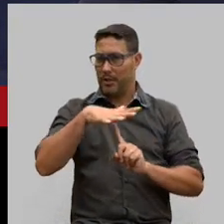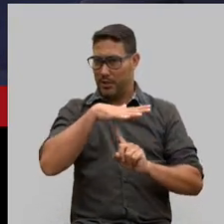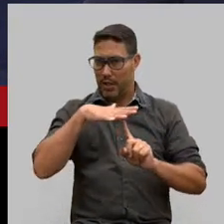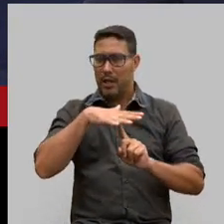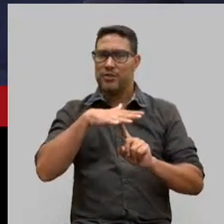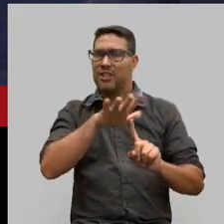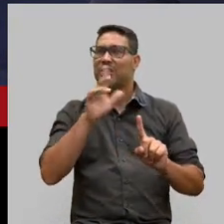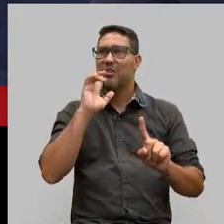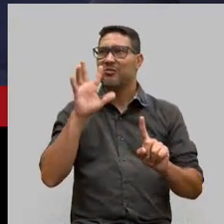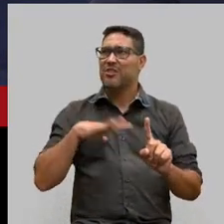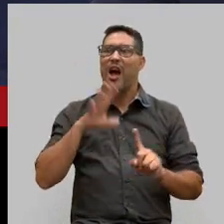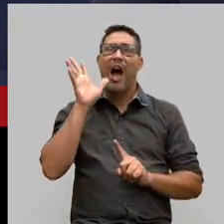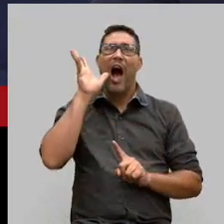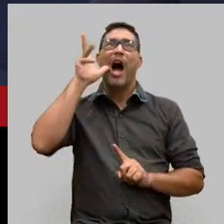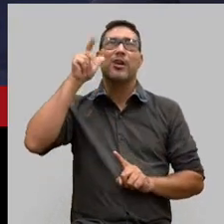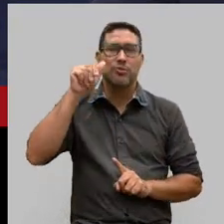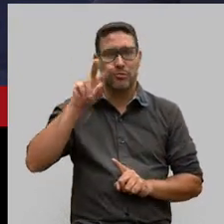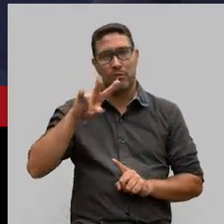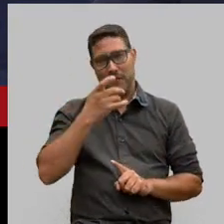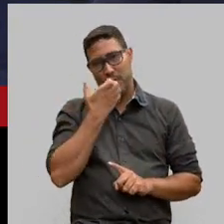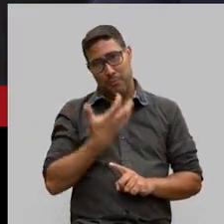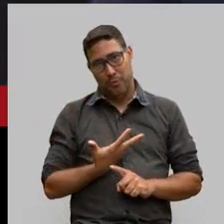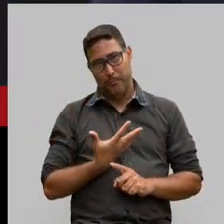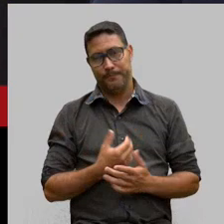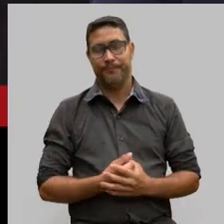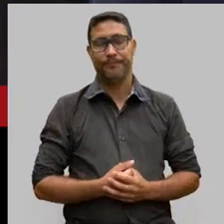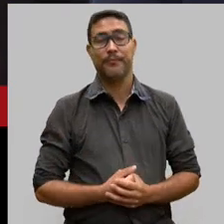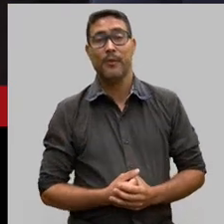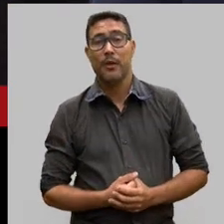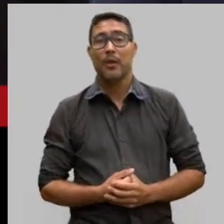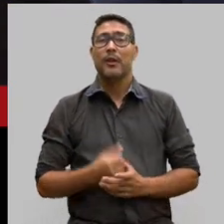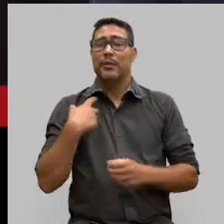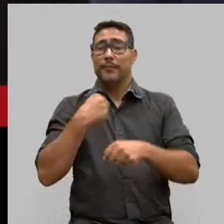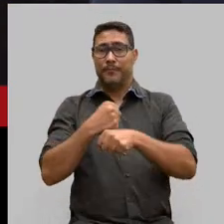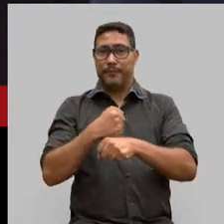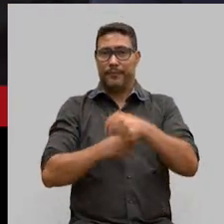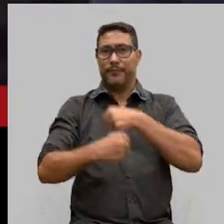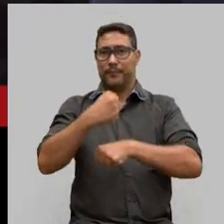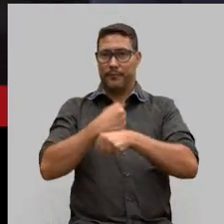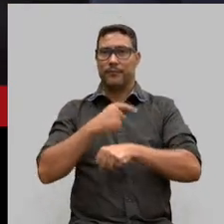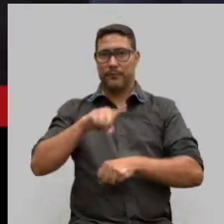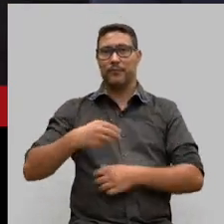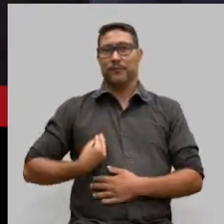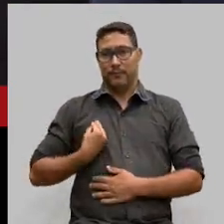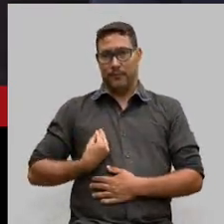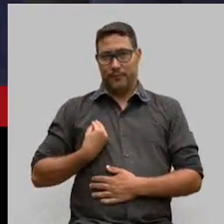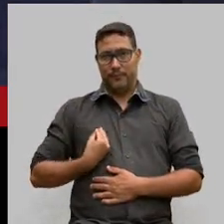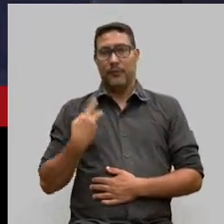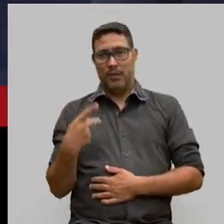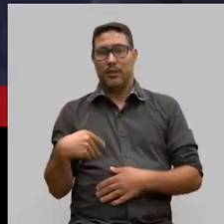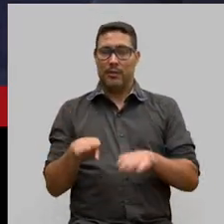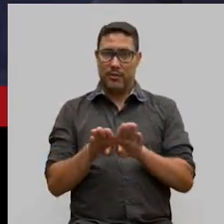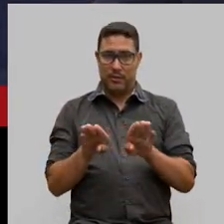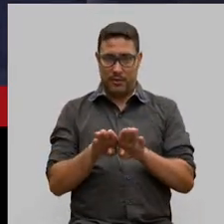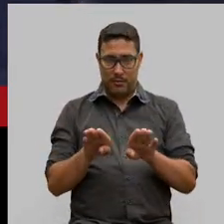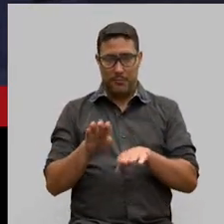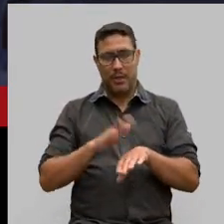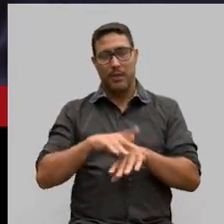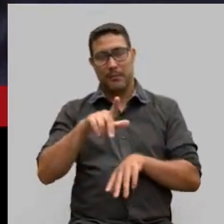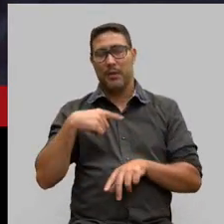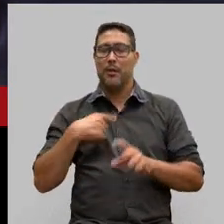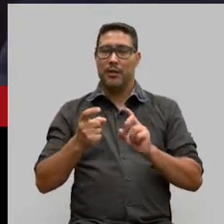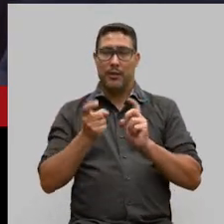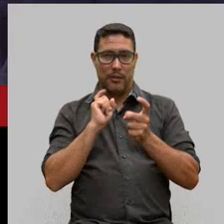vai ser bom então no ano passado eu estive aqui também para essa audiência pública e Foi um aprendizado